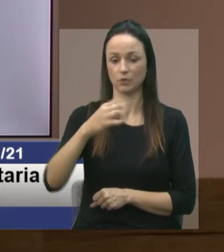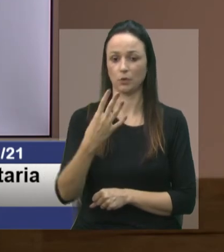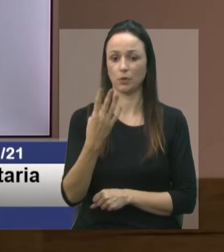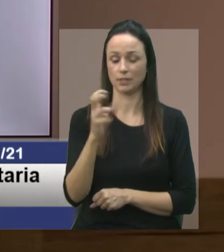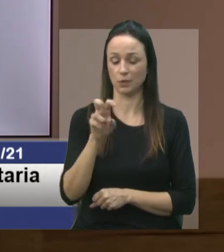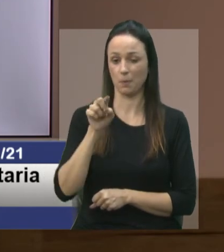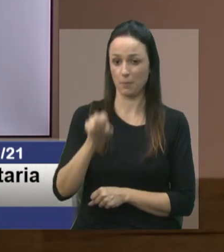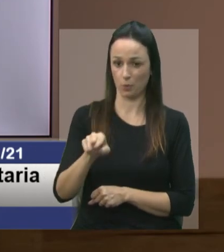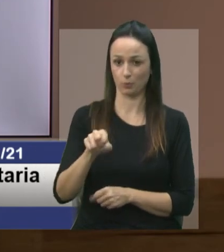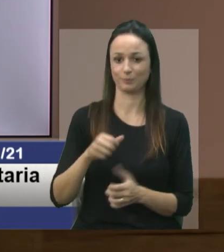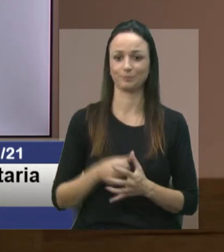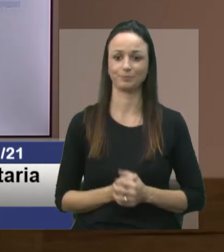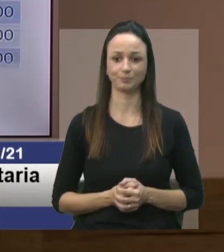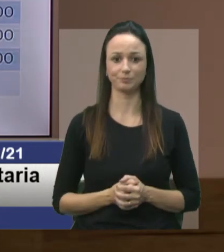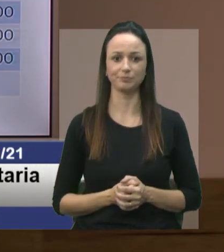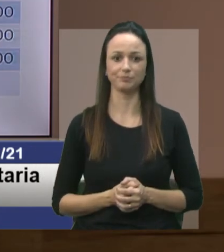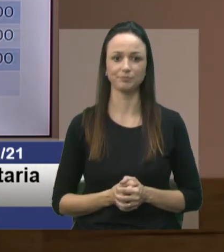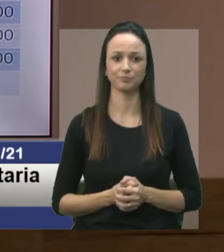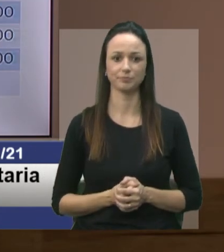R$ 971.945.000.